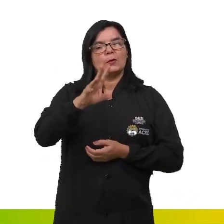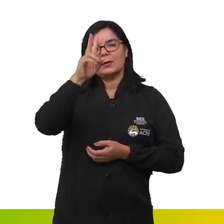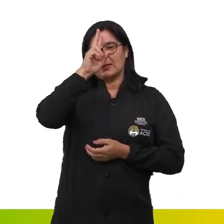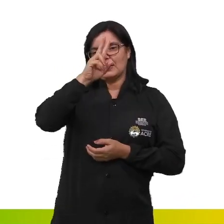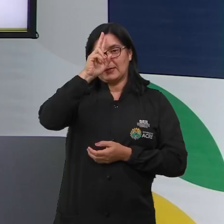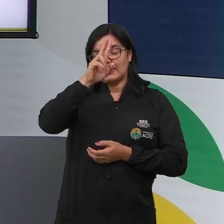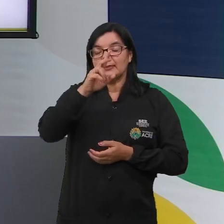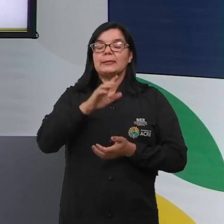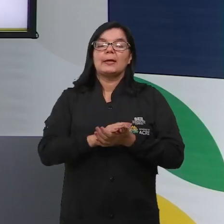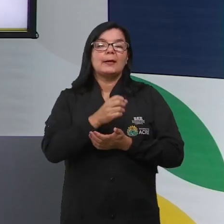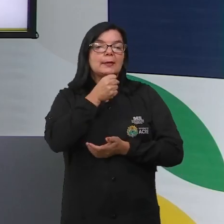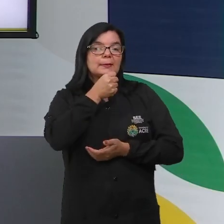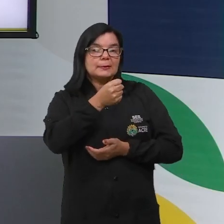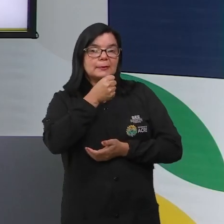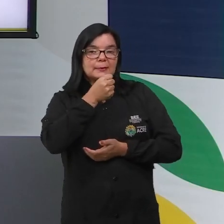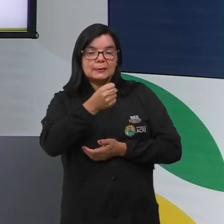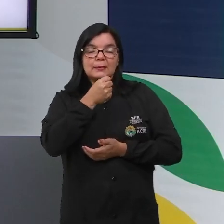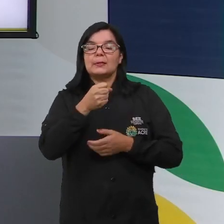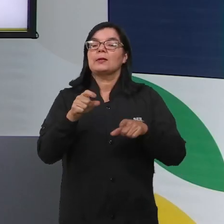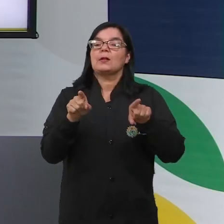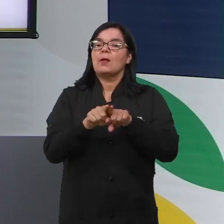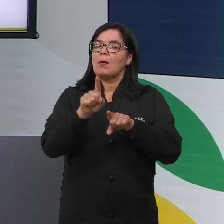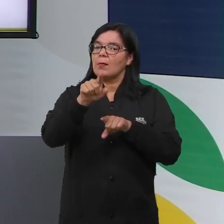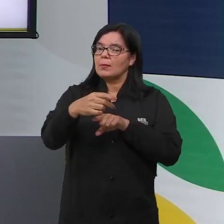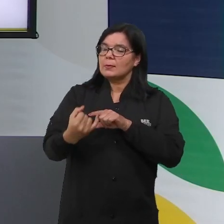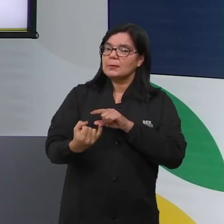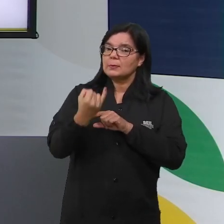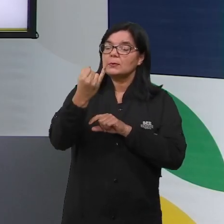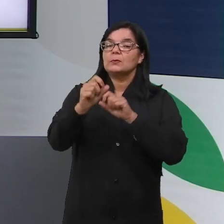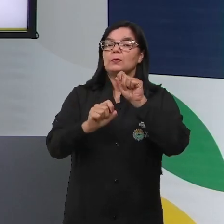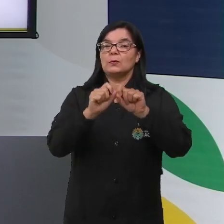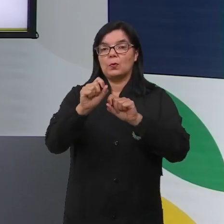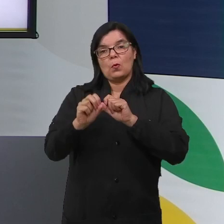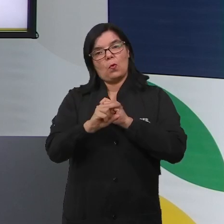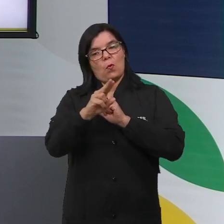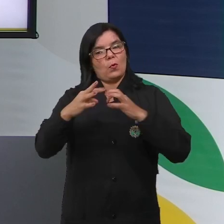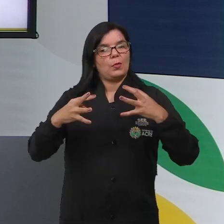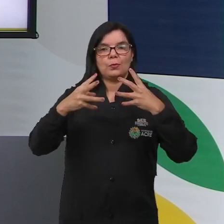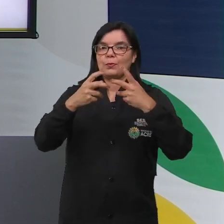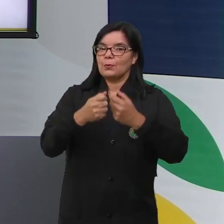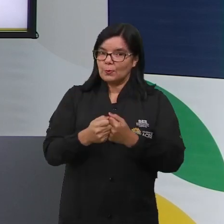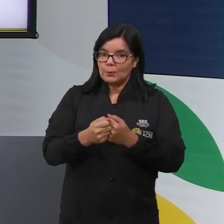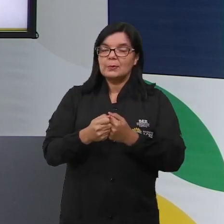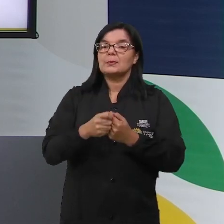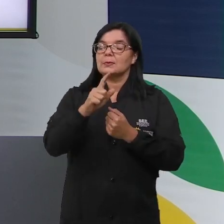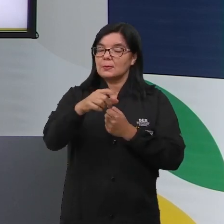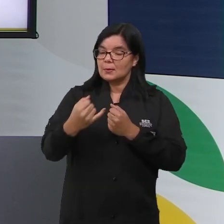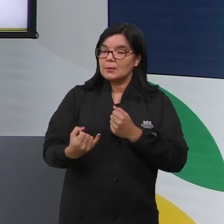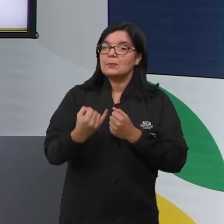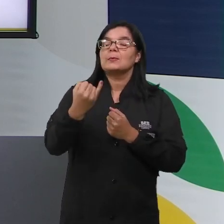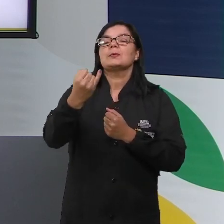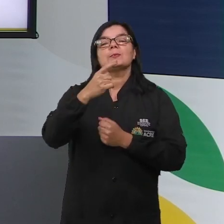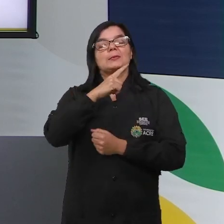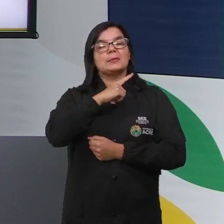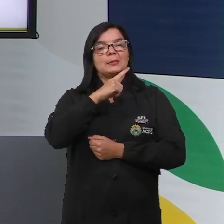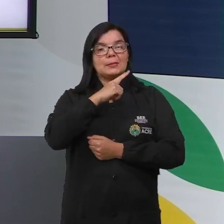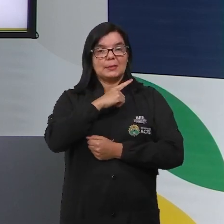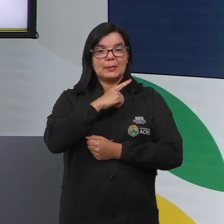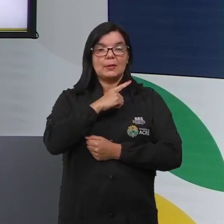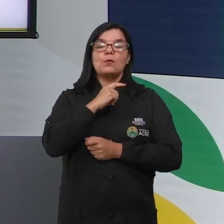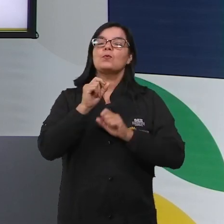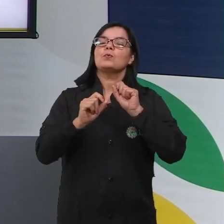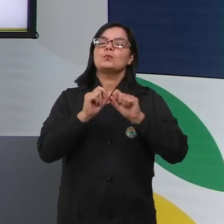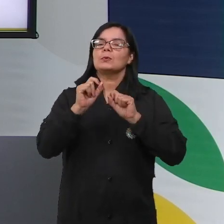que na entrevista, nessa produção, é importante, ou em todas elas, é importante que nós tenhamos